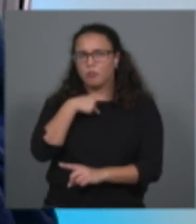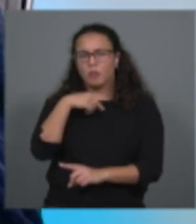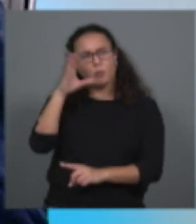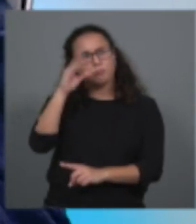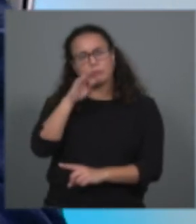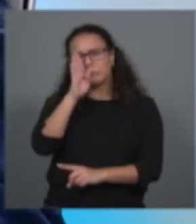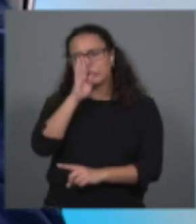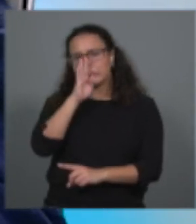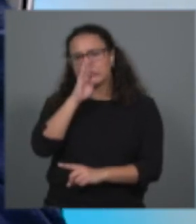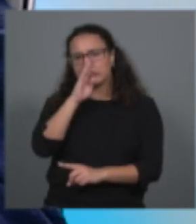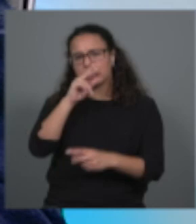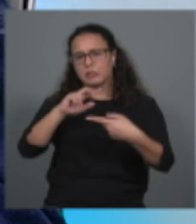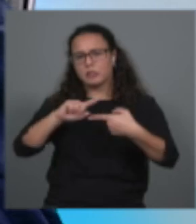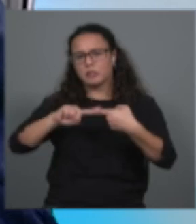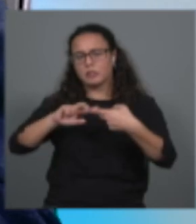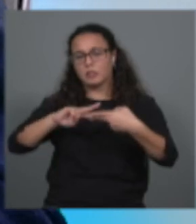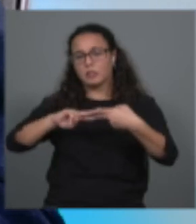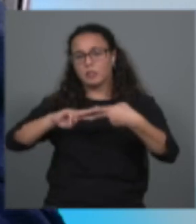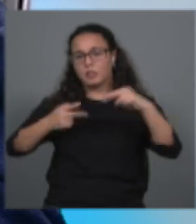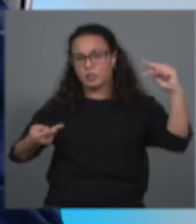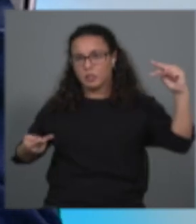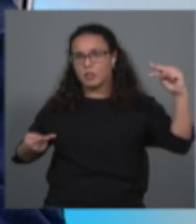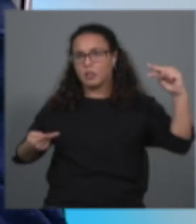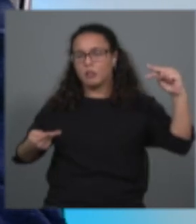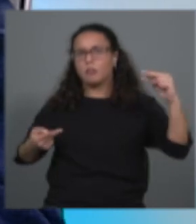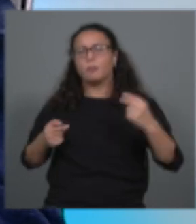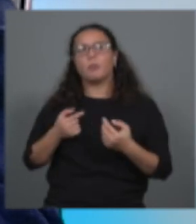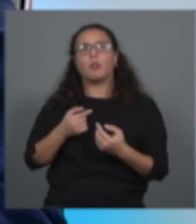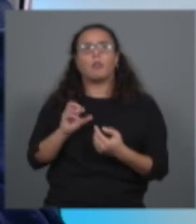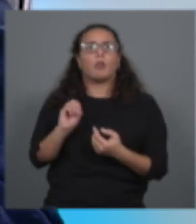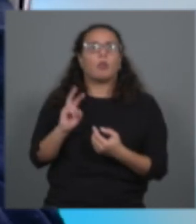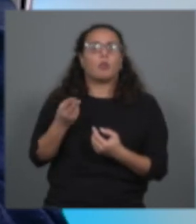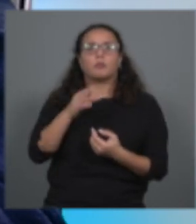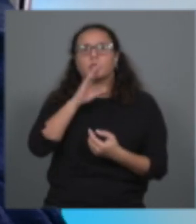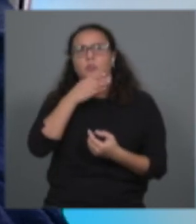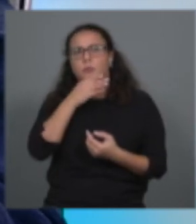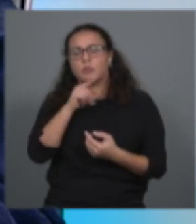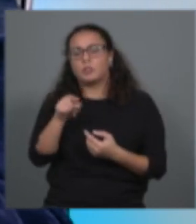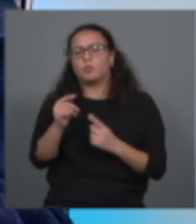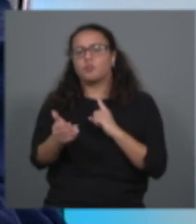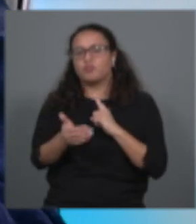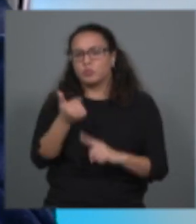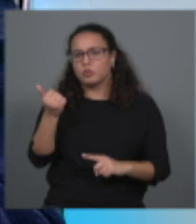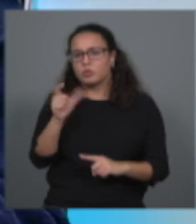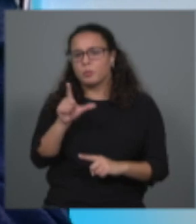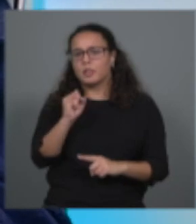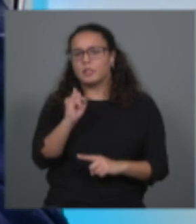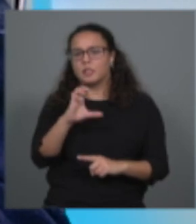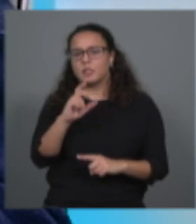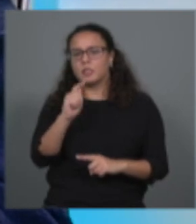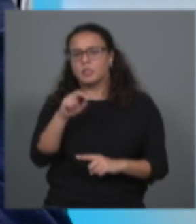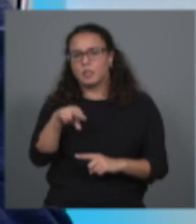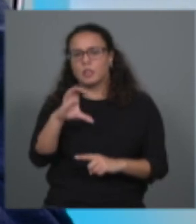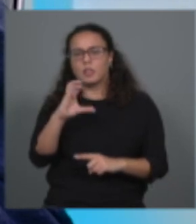cadeia, foi pedir licença, já que tinha visitado os presos mais que uma vez e